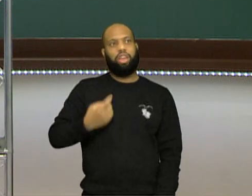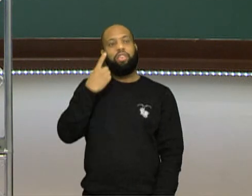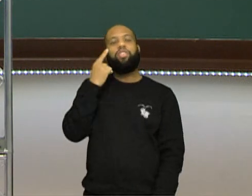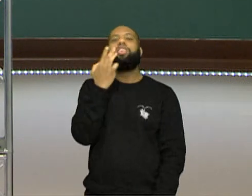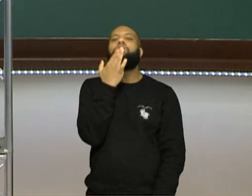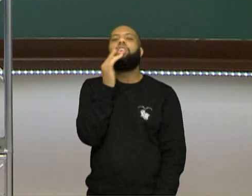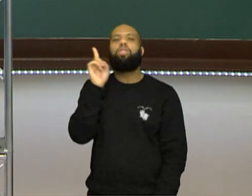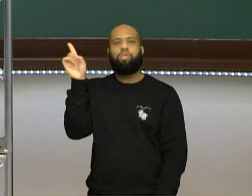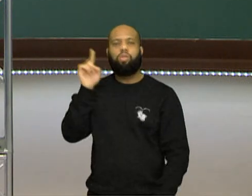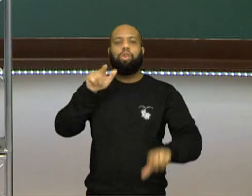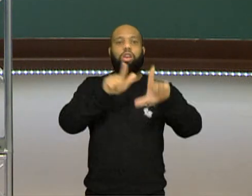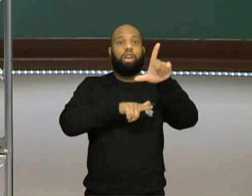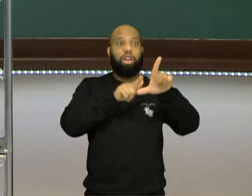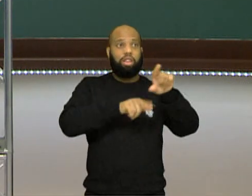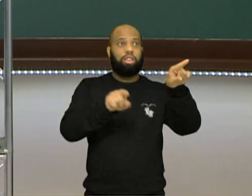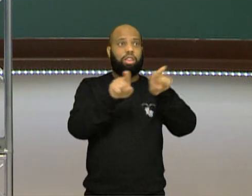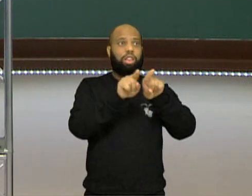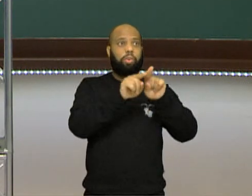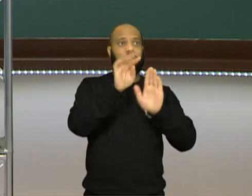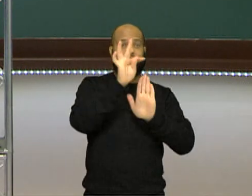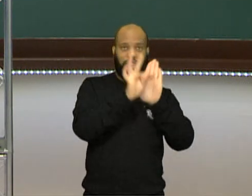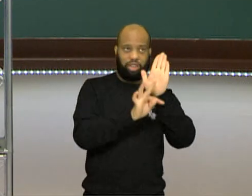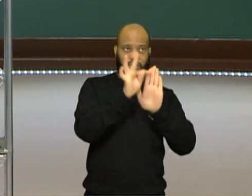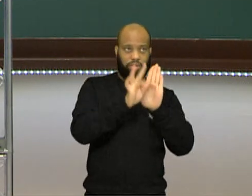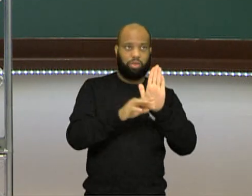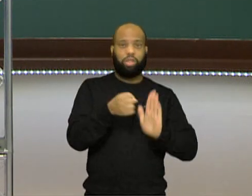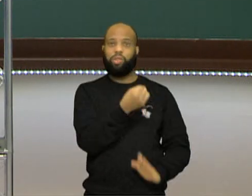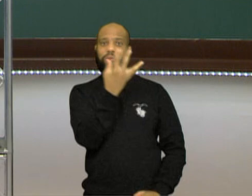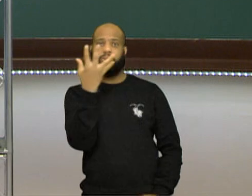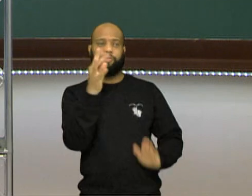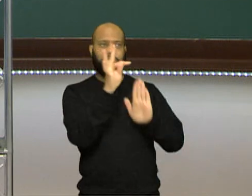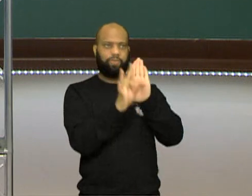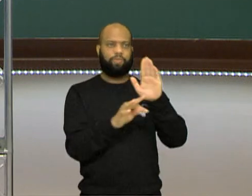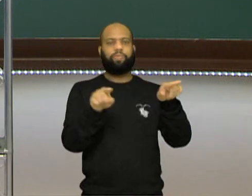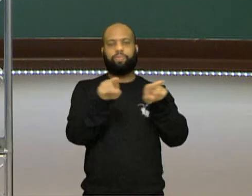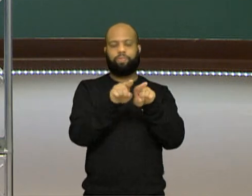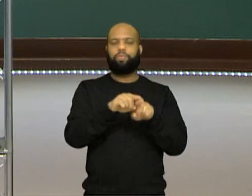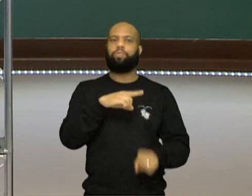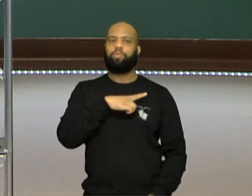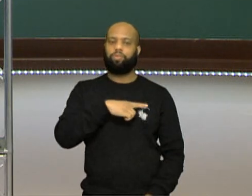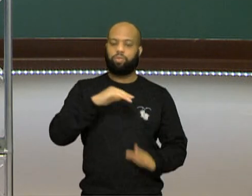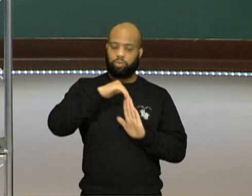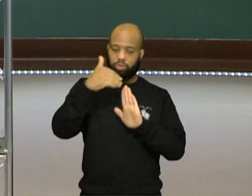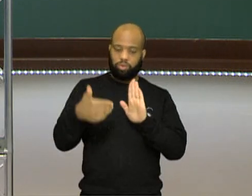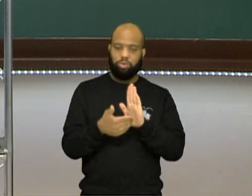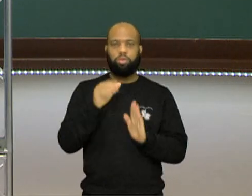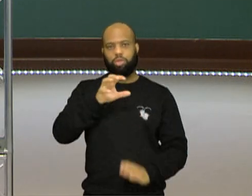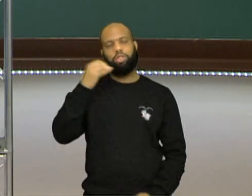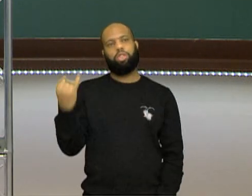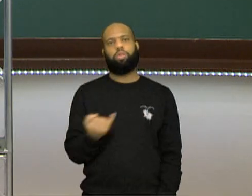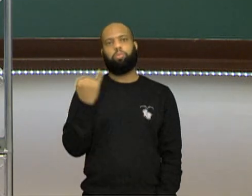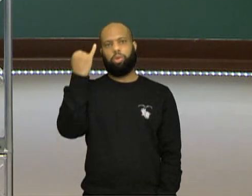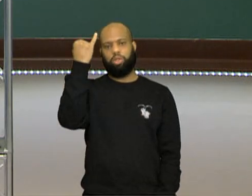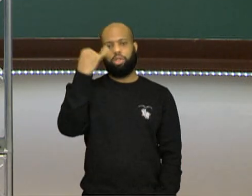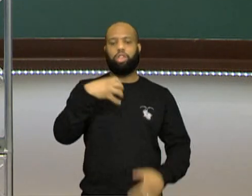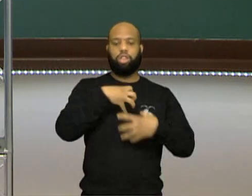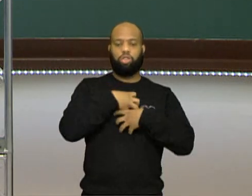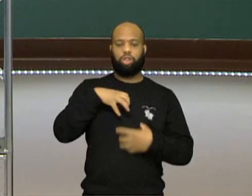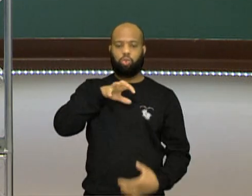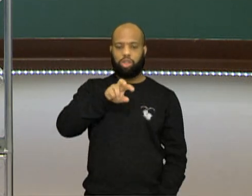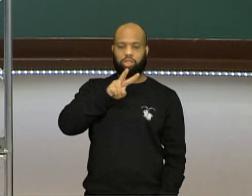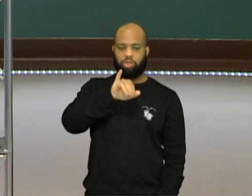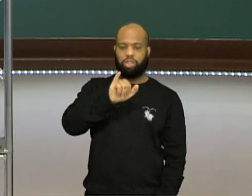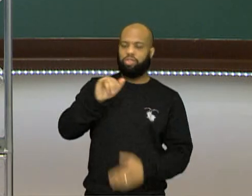letras, o texto, a quantidade de texto que nós temos. Tudo isso é importante para você analisar